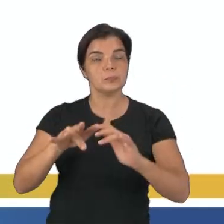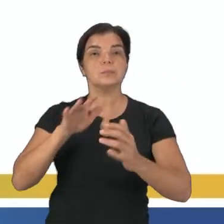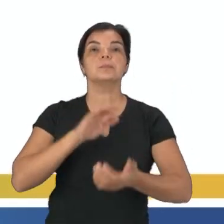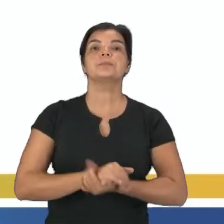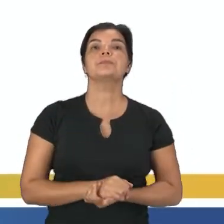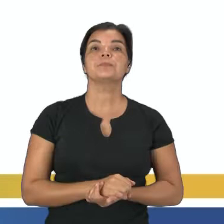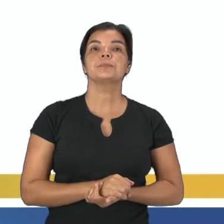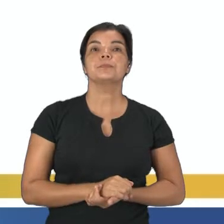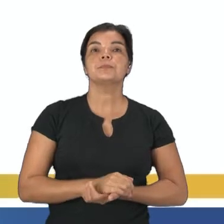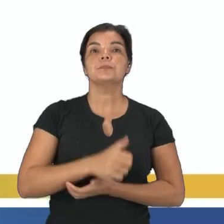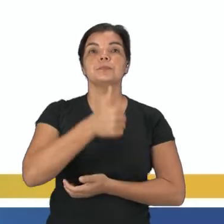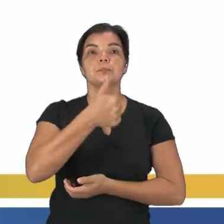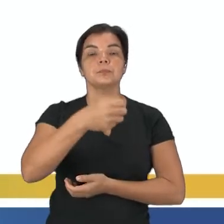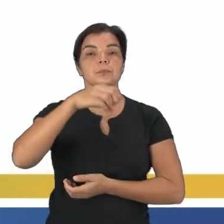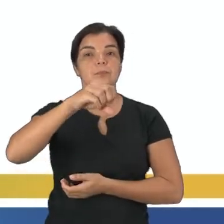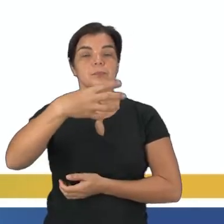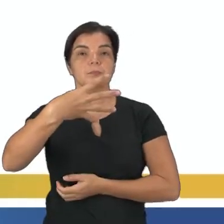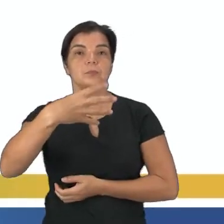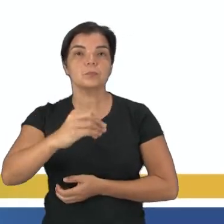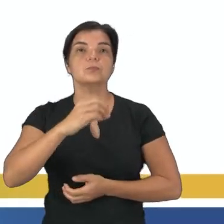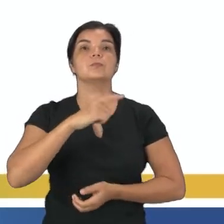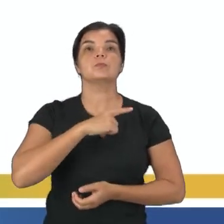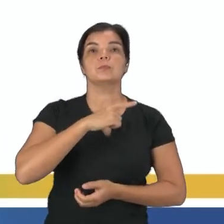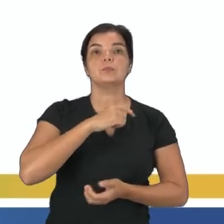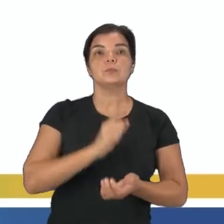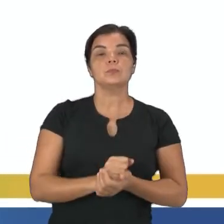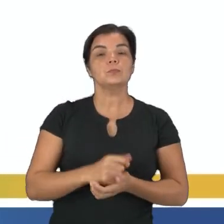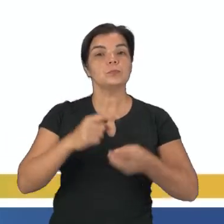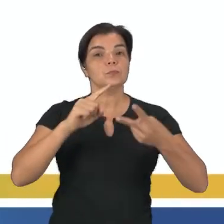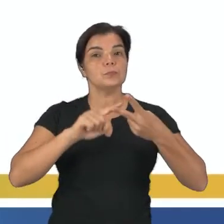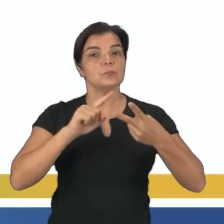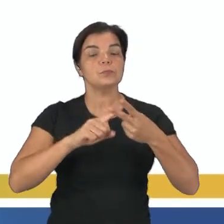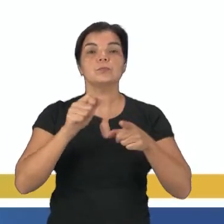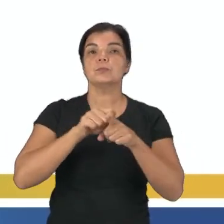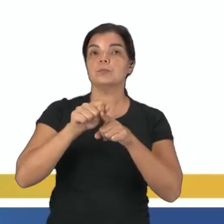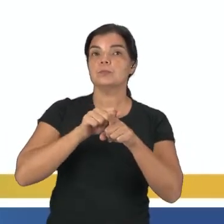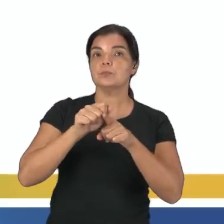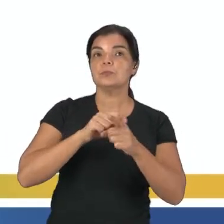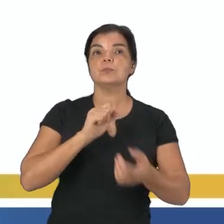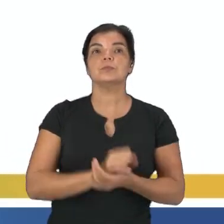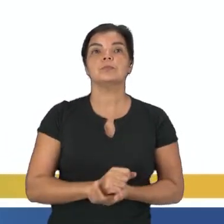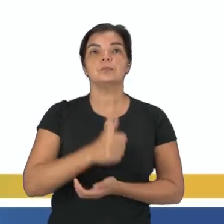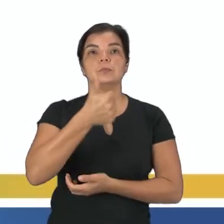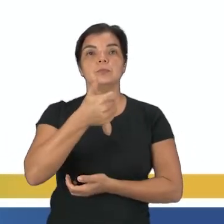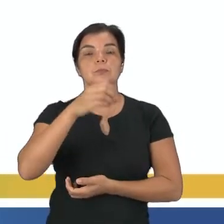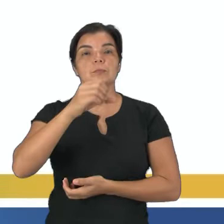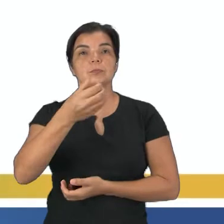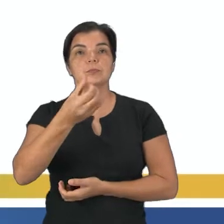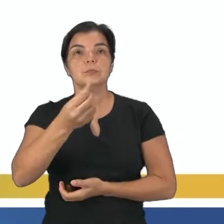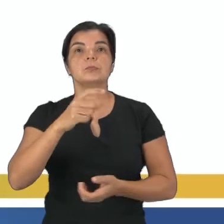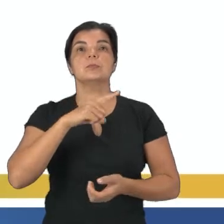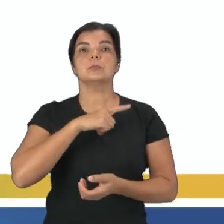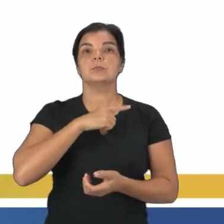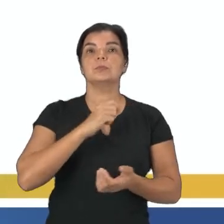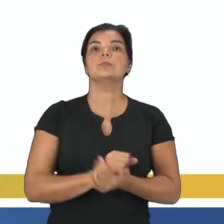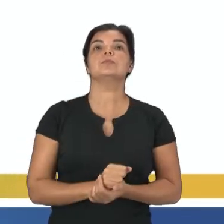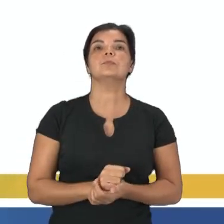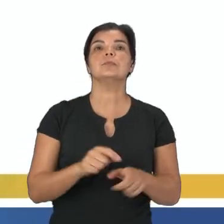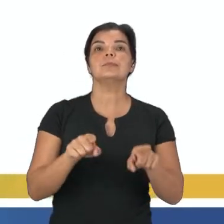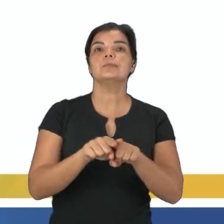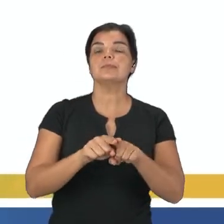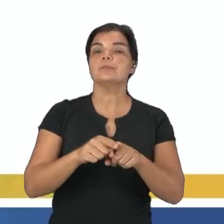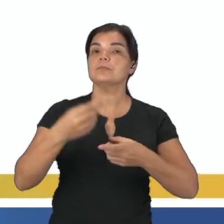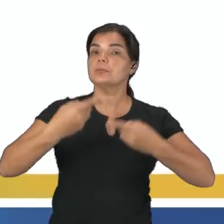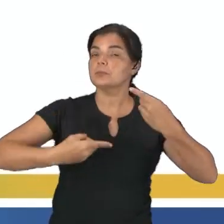região. No ano de 1940, a gente tem o segundo ciclo da borracha. No ano de 1960,